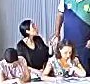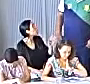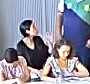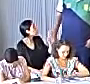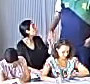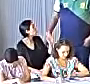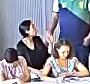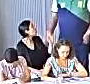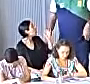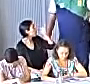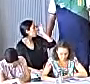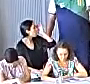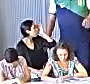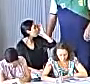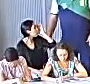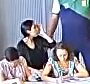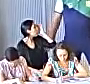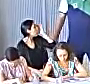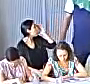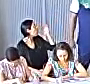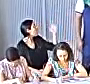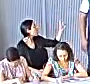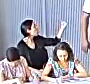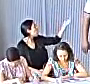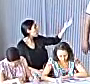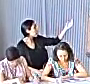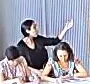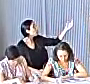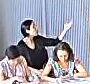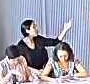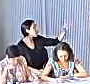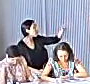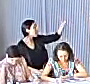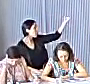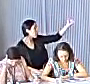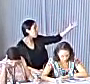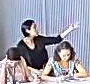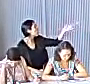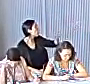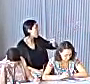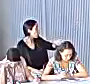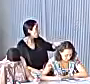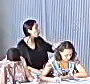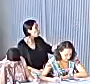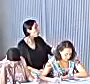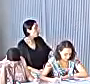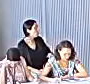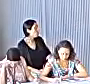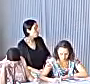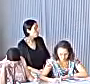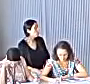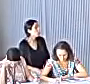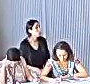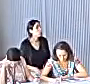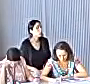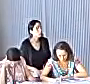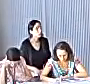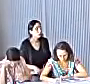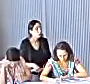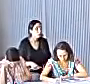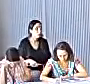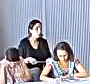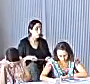2019 encaminhando já para 2020 não estão acessíveis e hoje a tem que est vindo aqui discutir isso